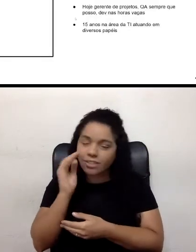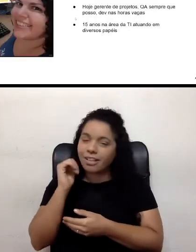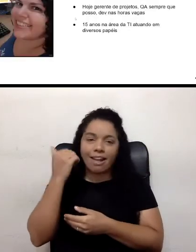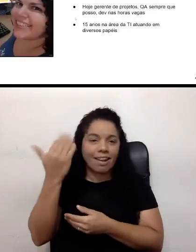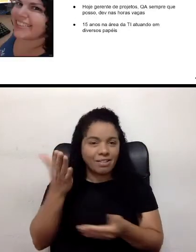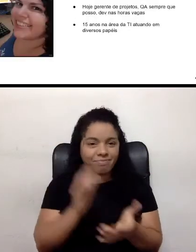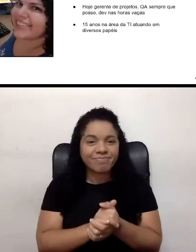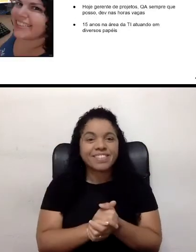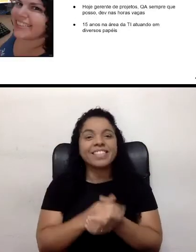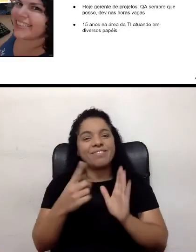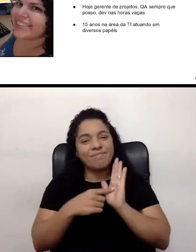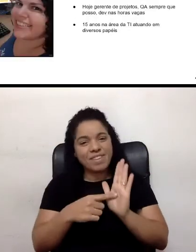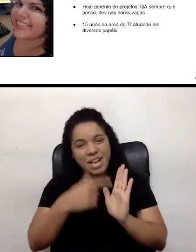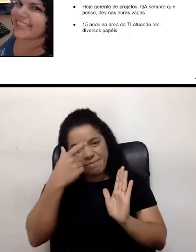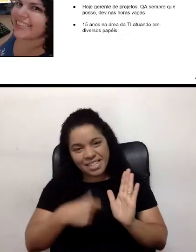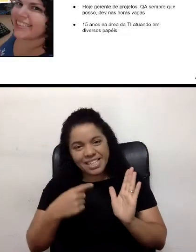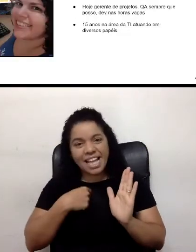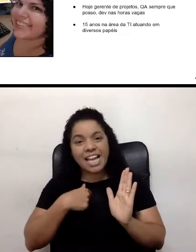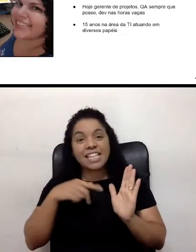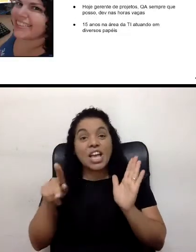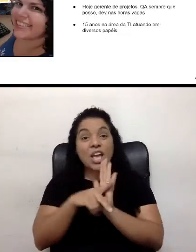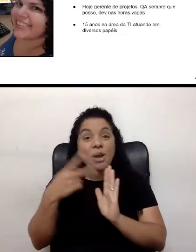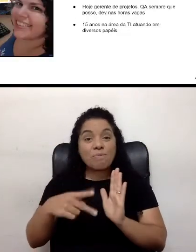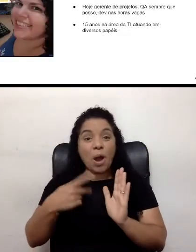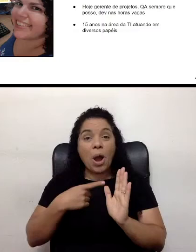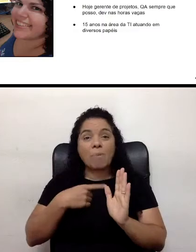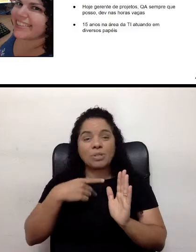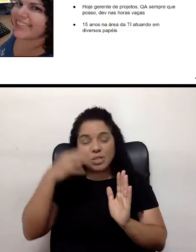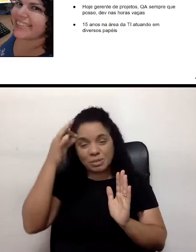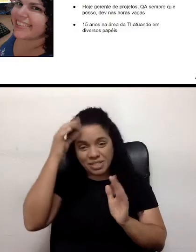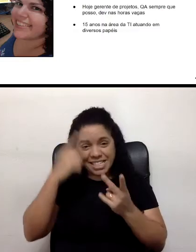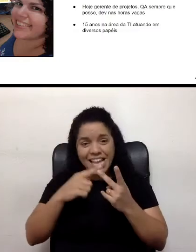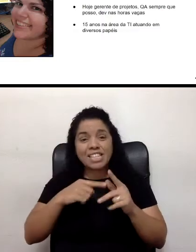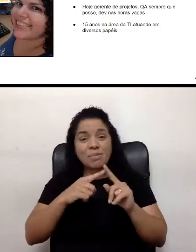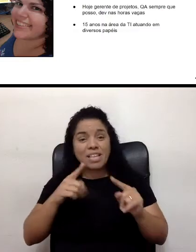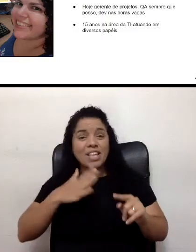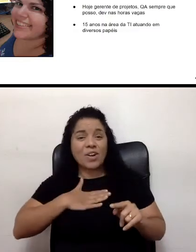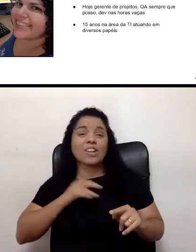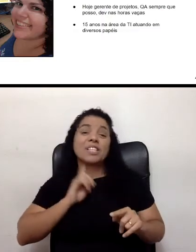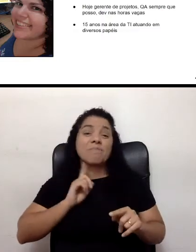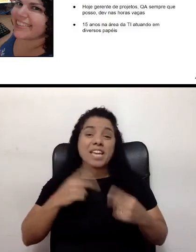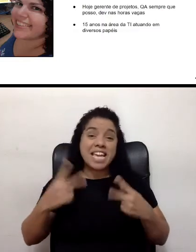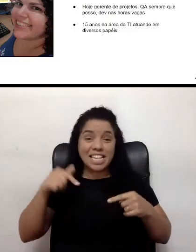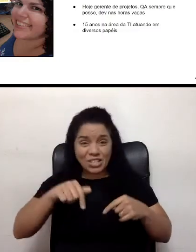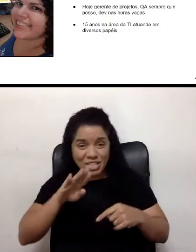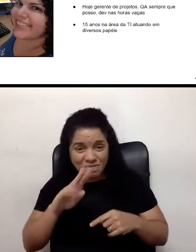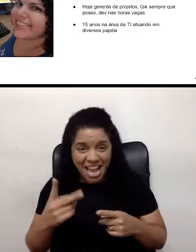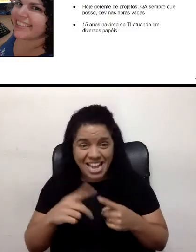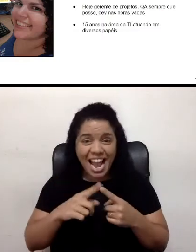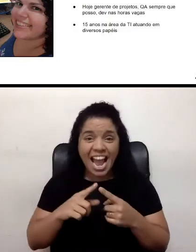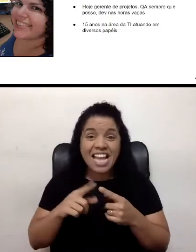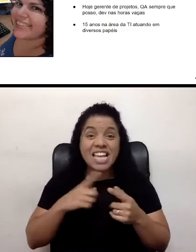Me apresentando um pouquinho, eu sou capixaba, mas eu sou mineira de coração. Estou perdida aqui em BH, fiz o